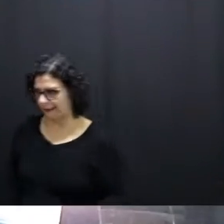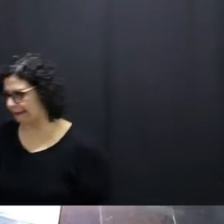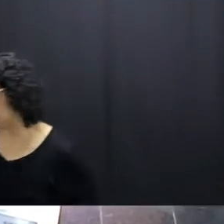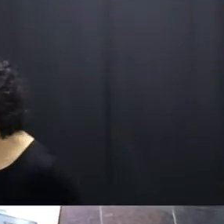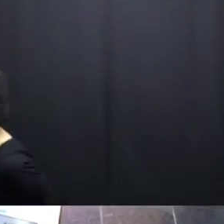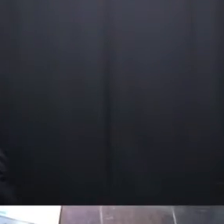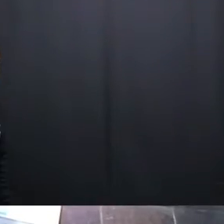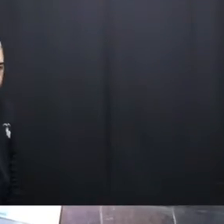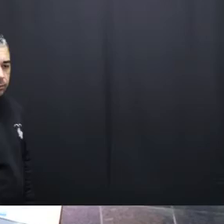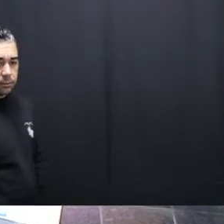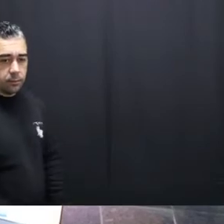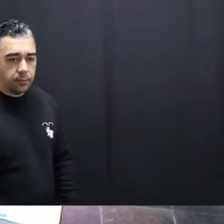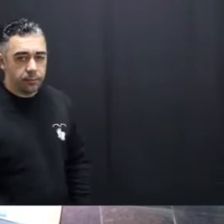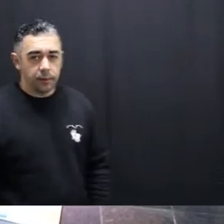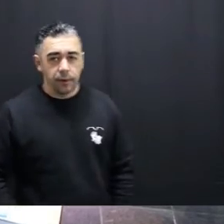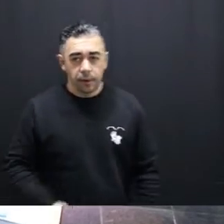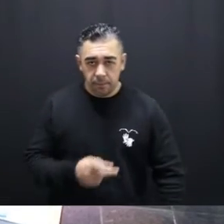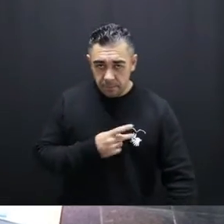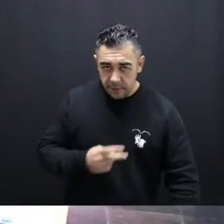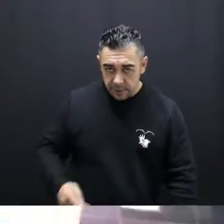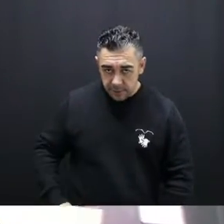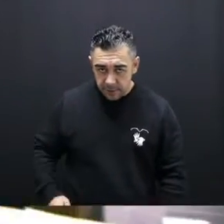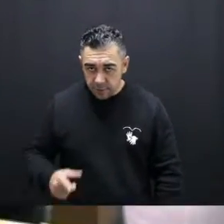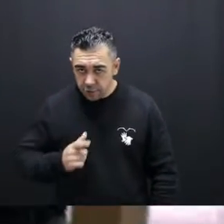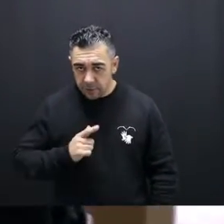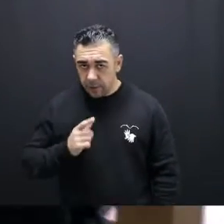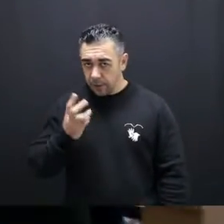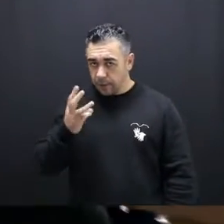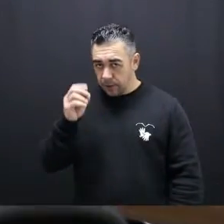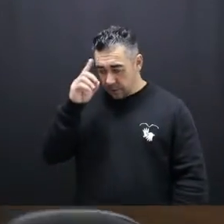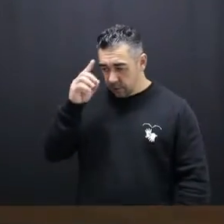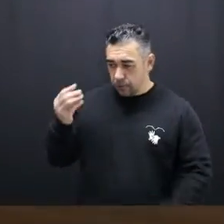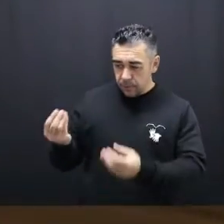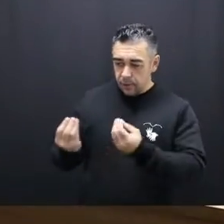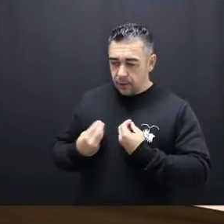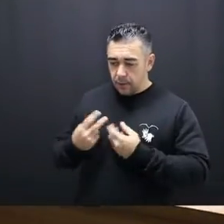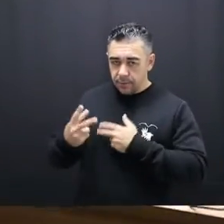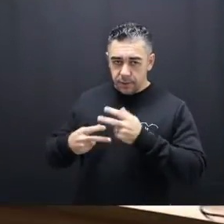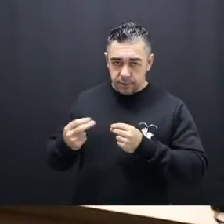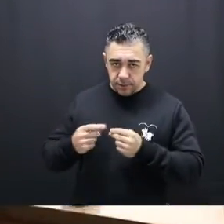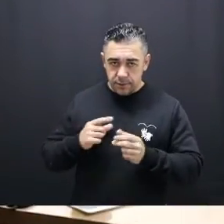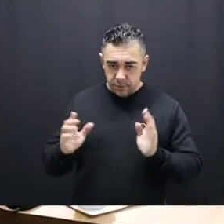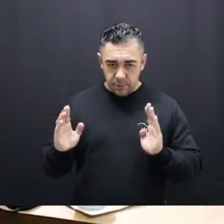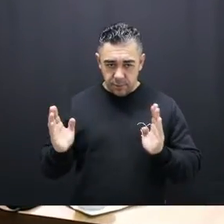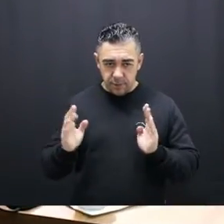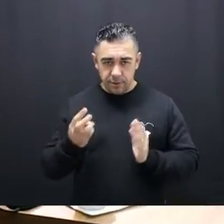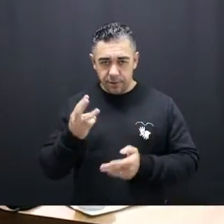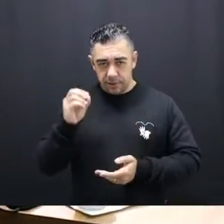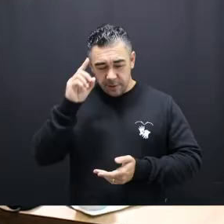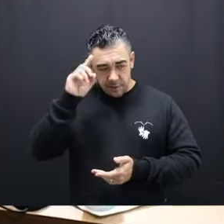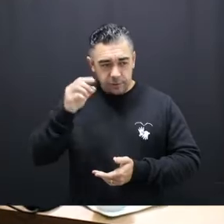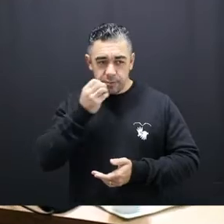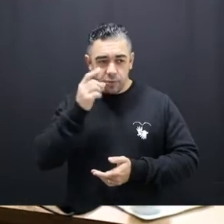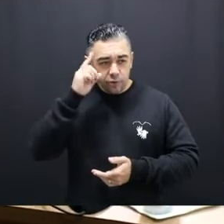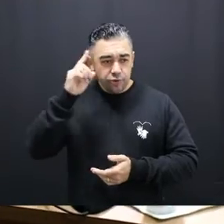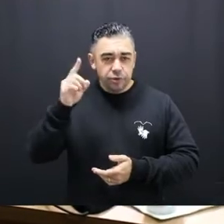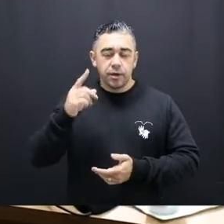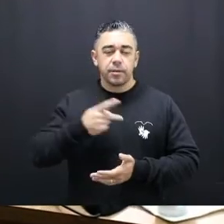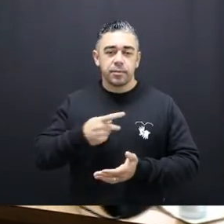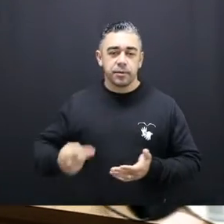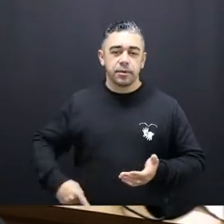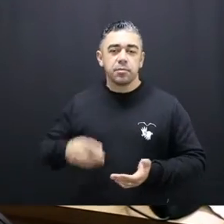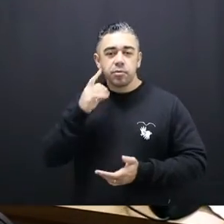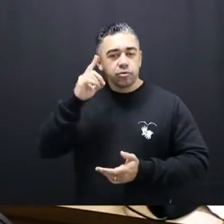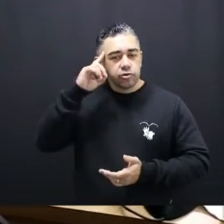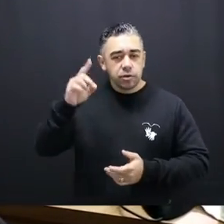Presidente tem 30 dias para entregar o presente ver que quiser trazer pode trazer tem 30 dias de prazo Tá bom Bom dia presidente Bom dia a